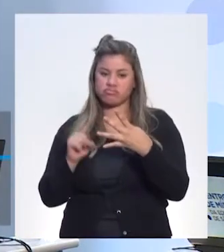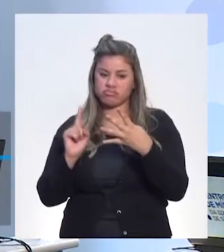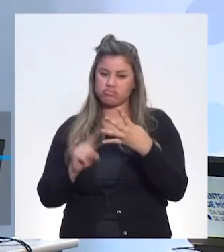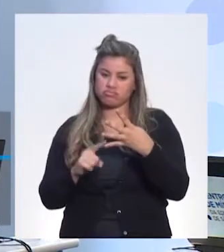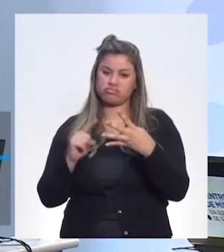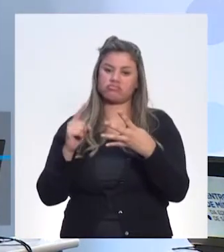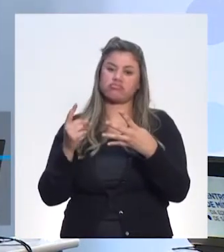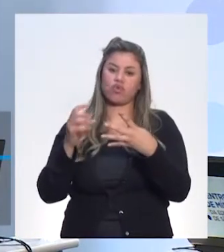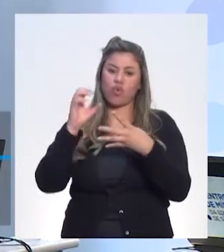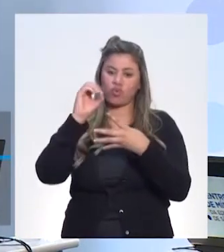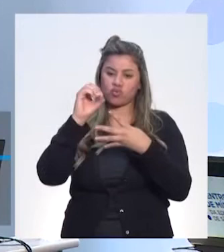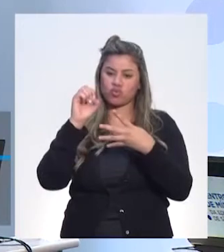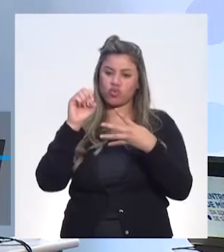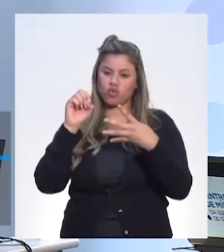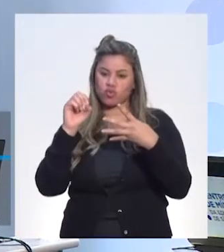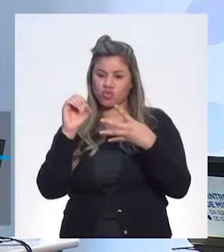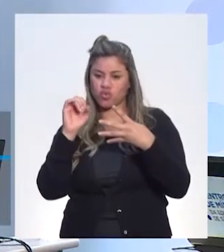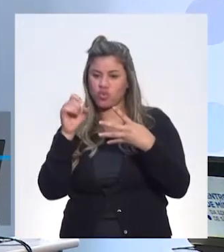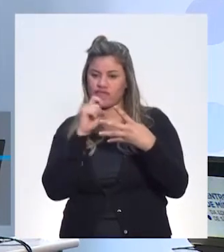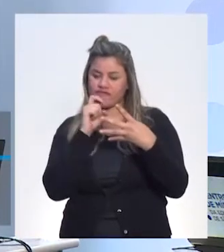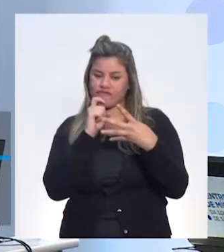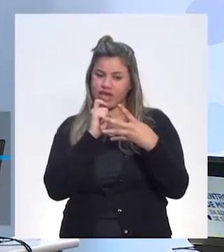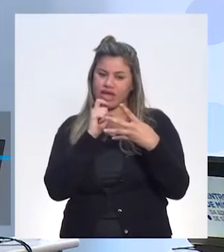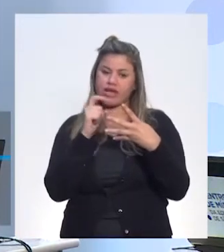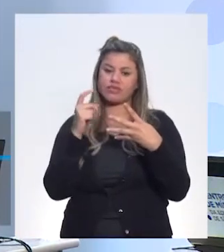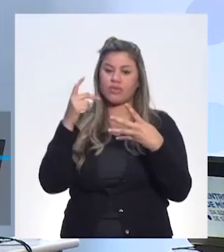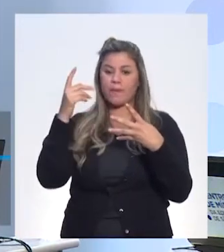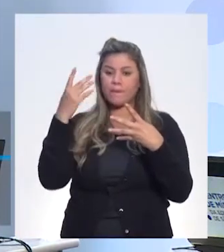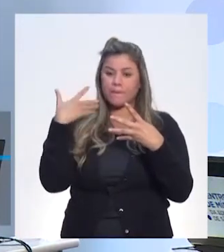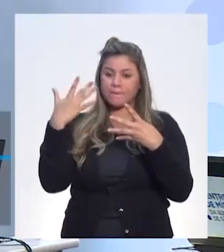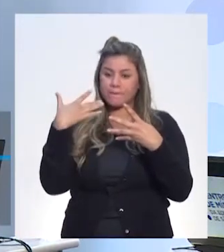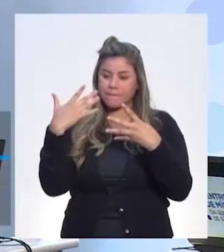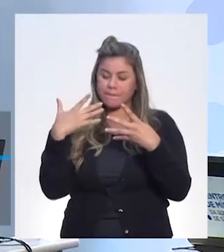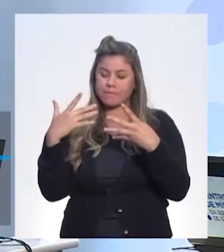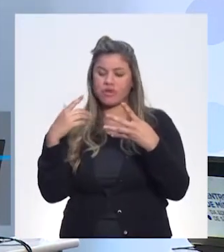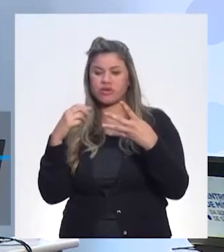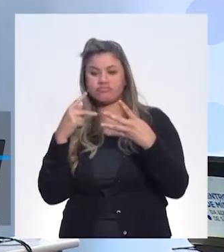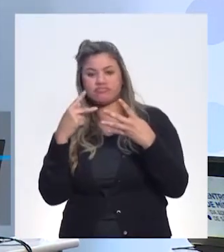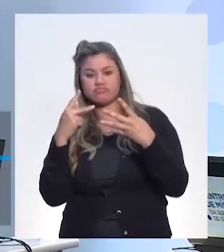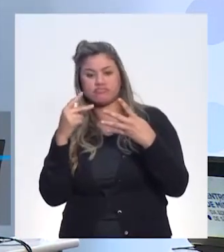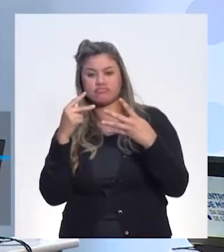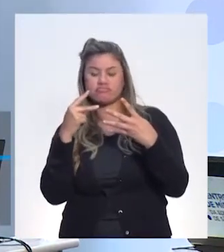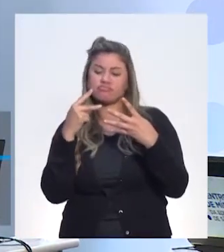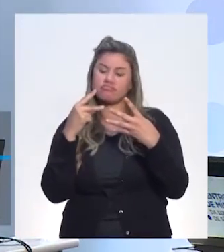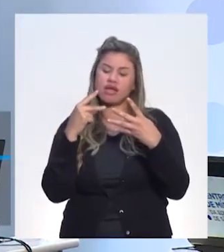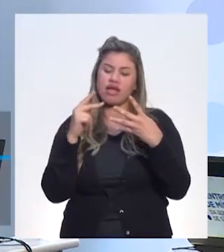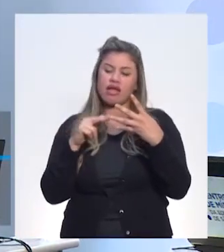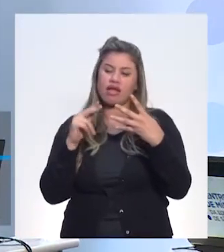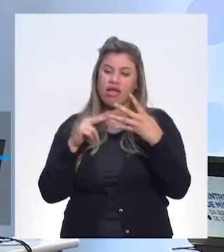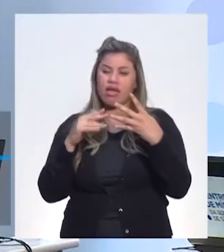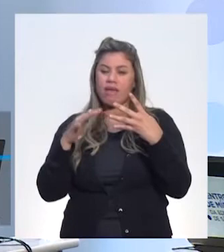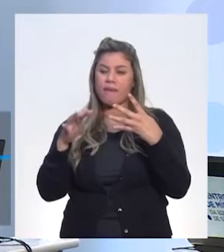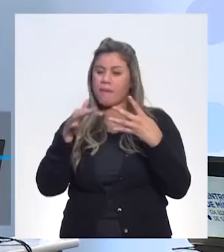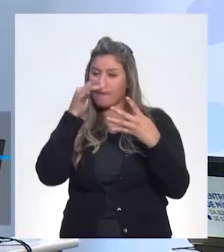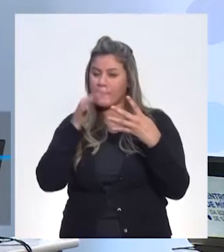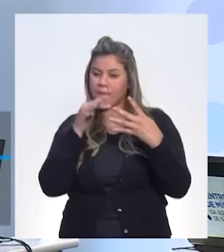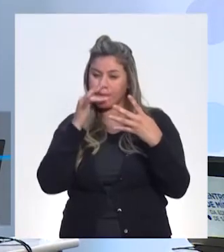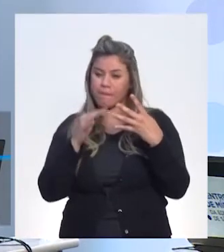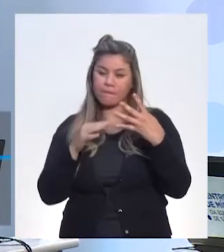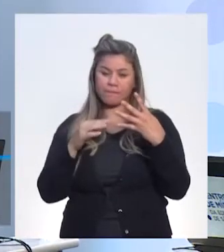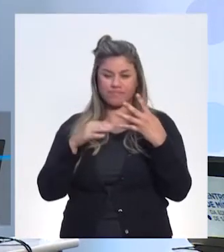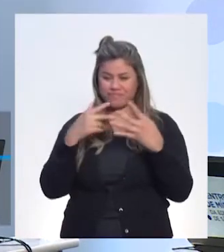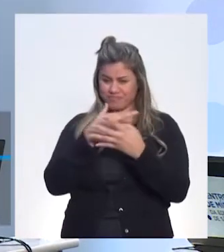inverno, primavera, verão, ou de inverno, primavera, verão, outono. Não importa a ordem, mas elas repetem a